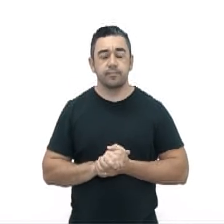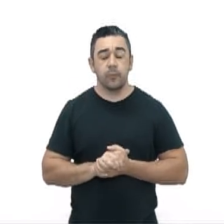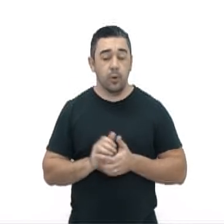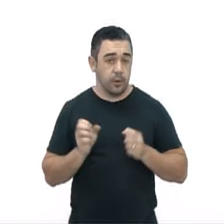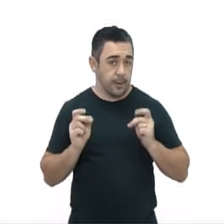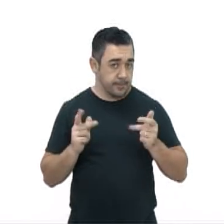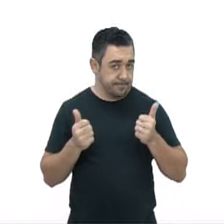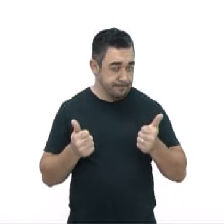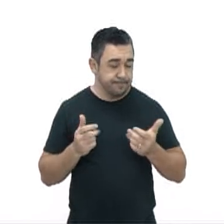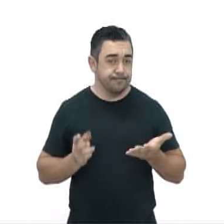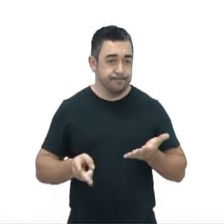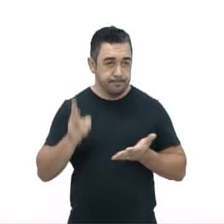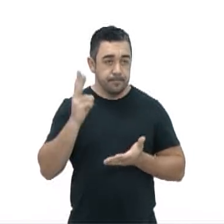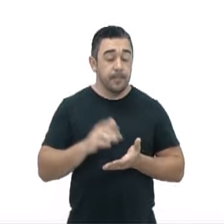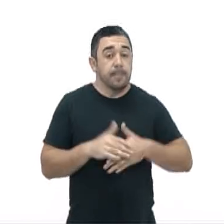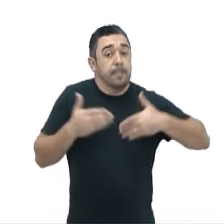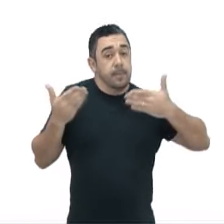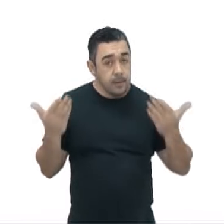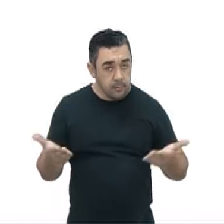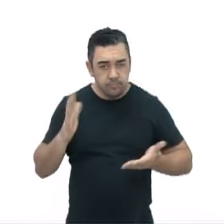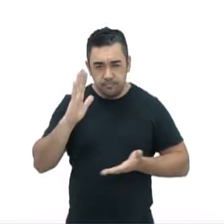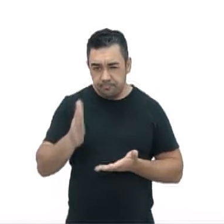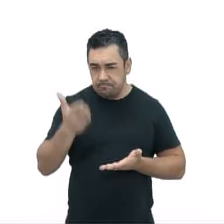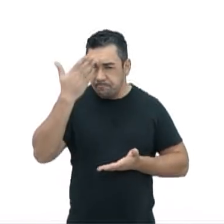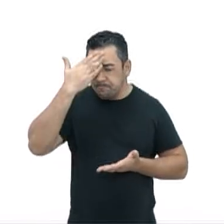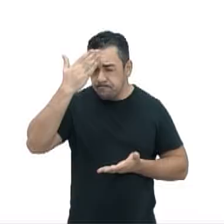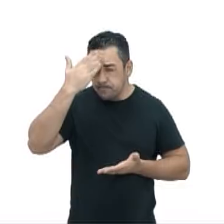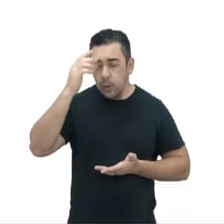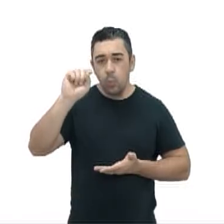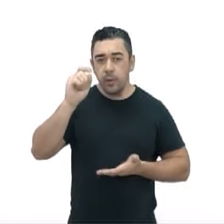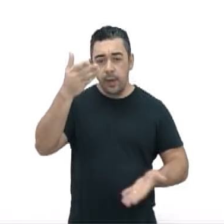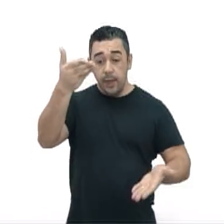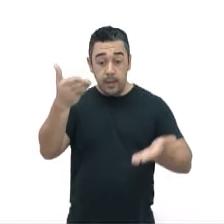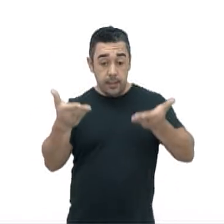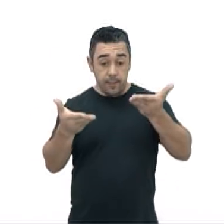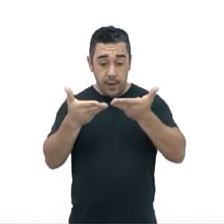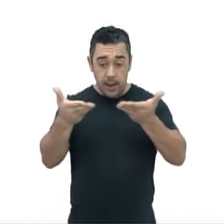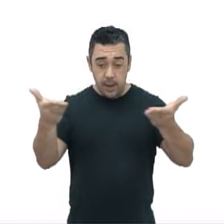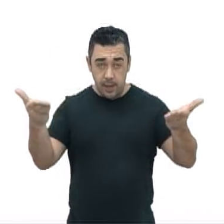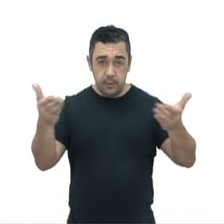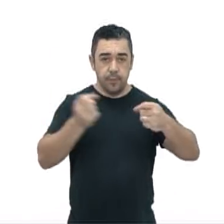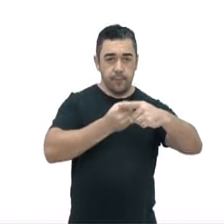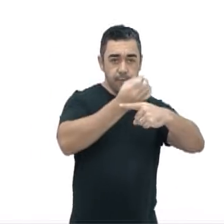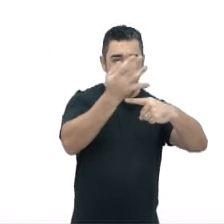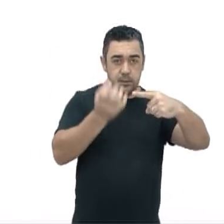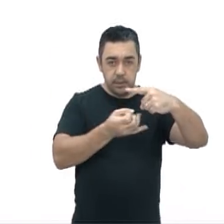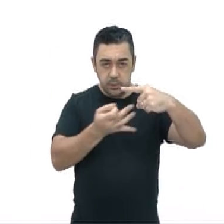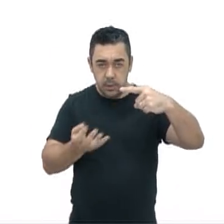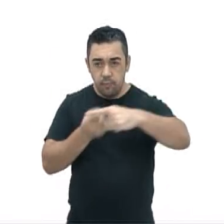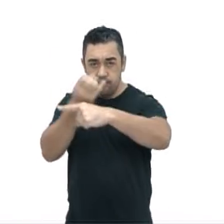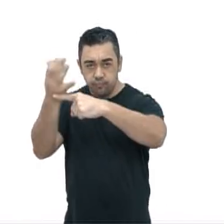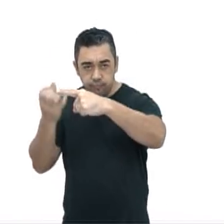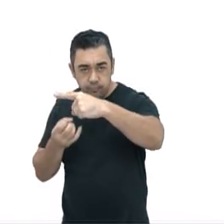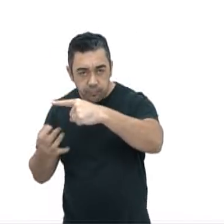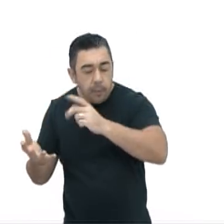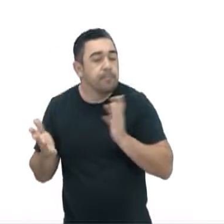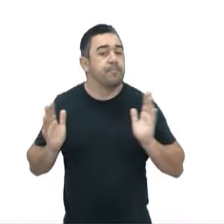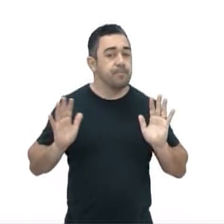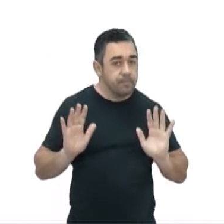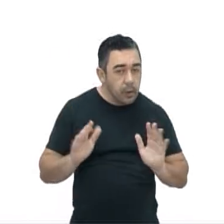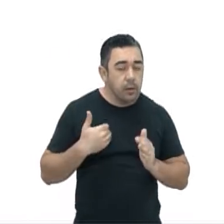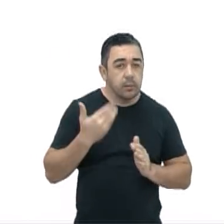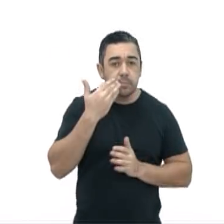Muito bem. Com isso, pensando em equivalência de frações, eu vou pedir para vocês aqui,